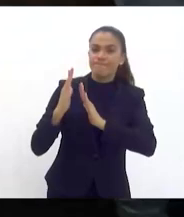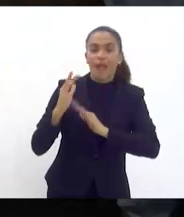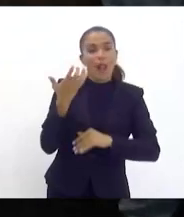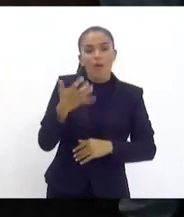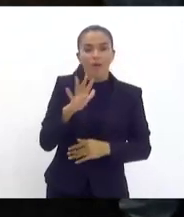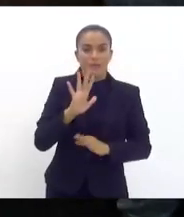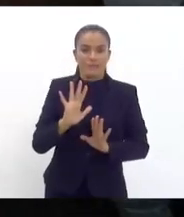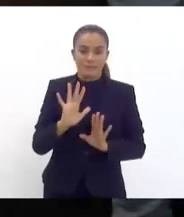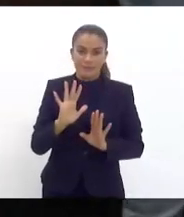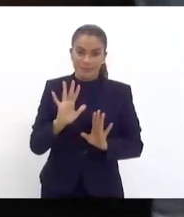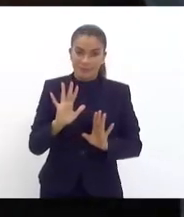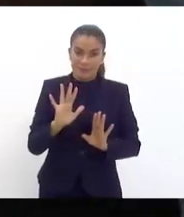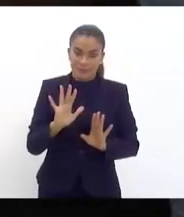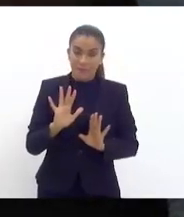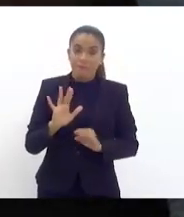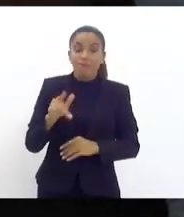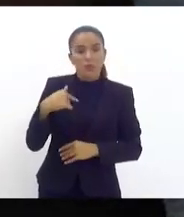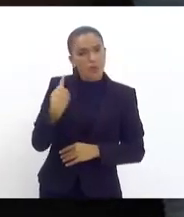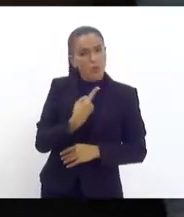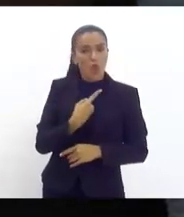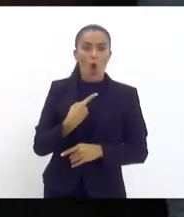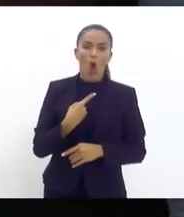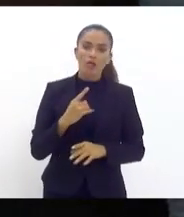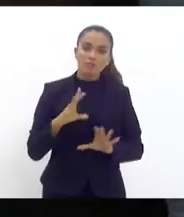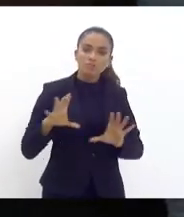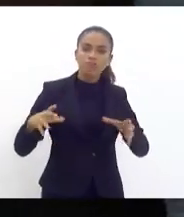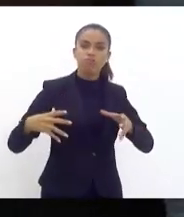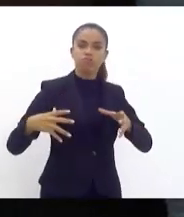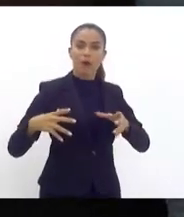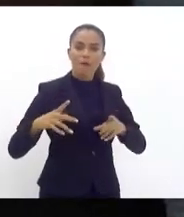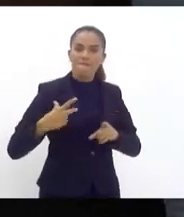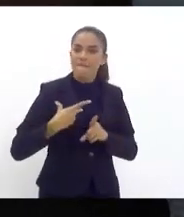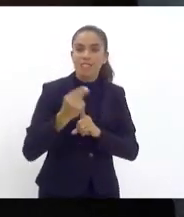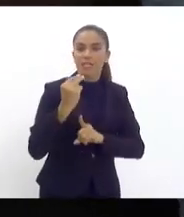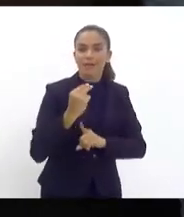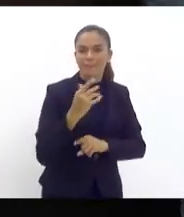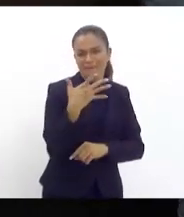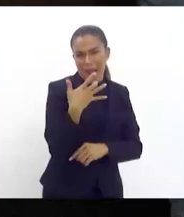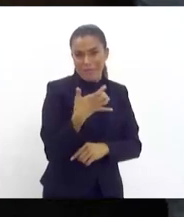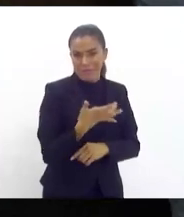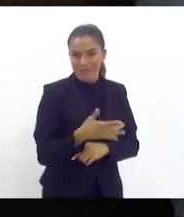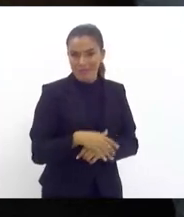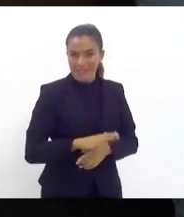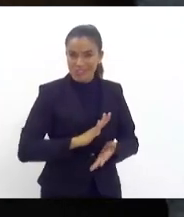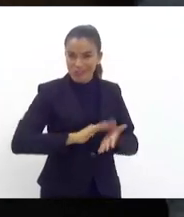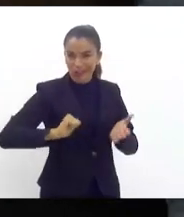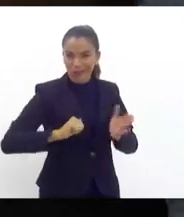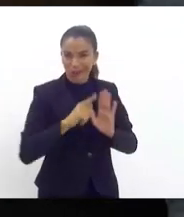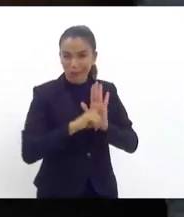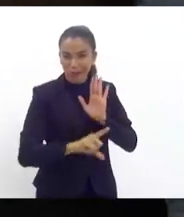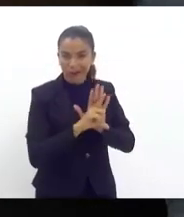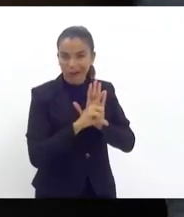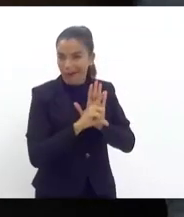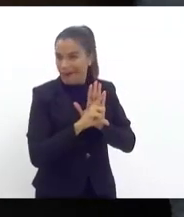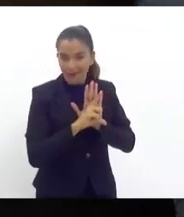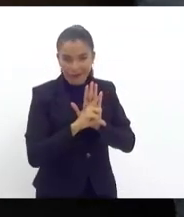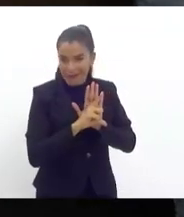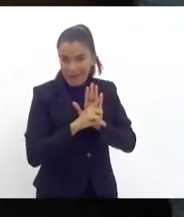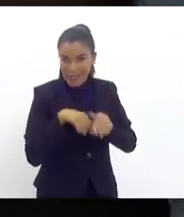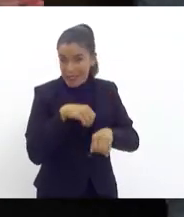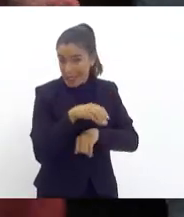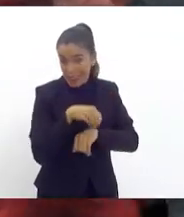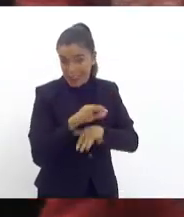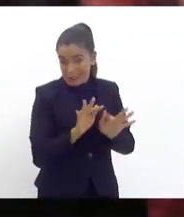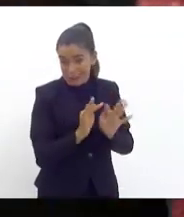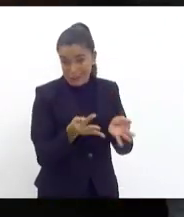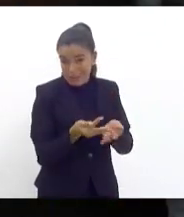sejamos muito francos, nós venceríamos a votação, tiraríamos o projeto hoje de indicação